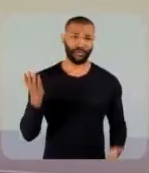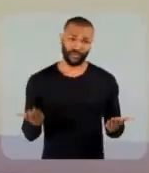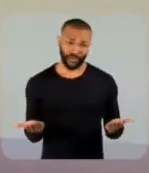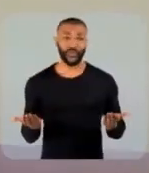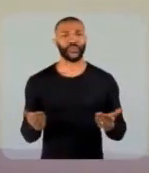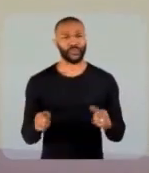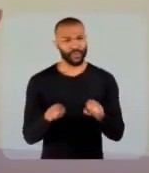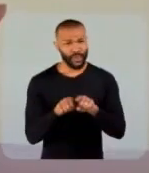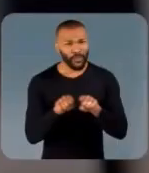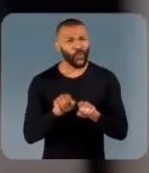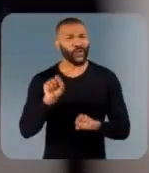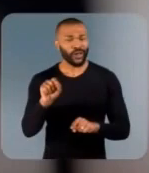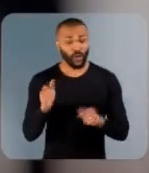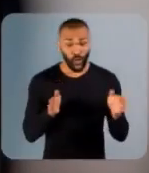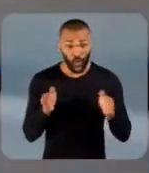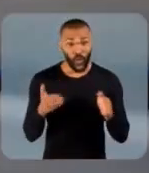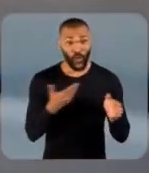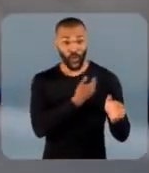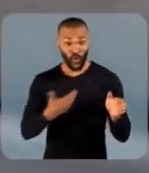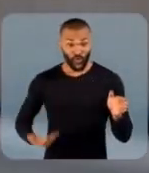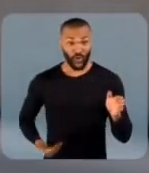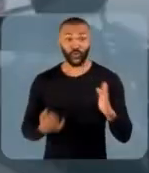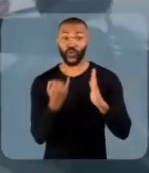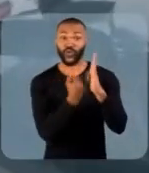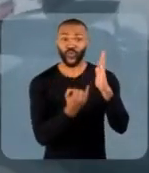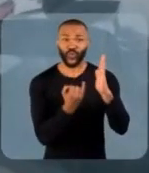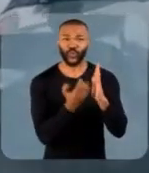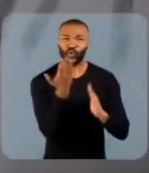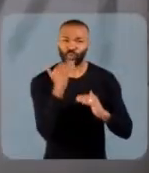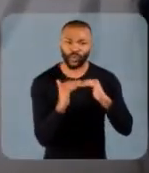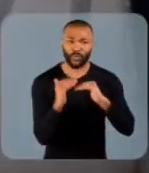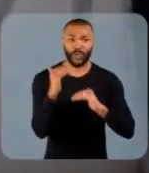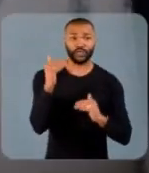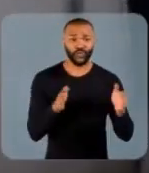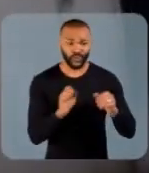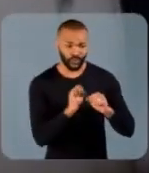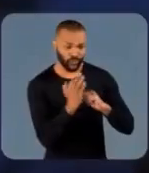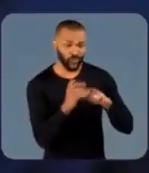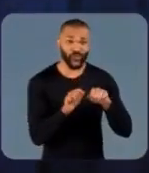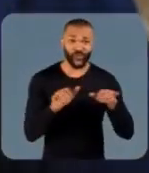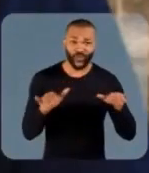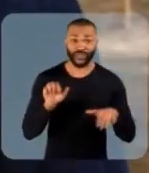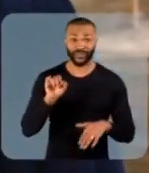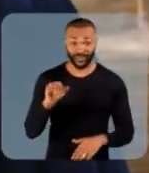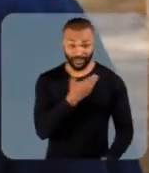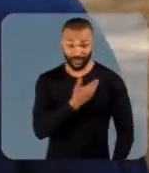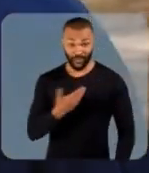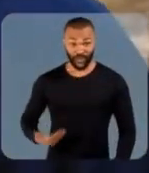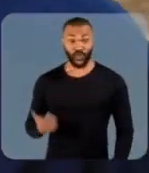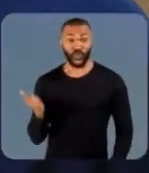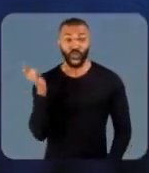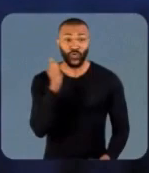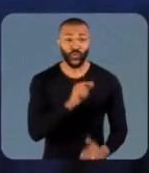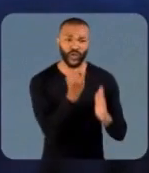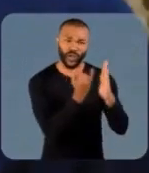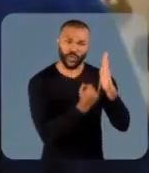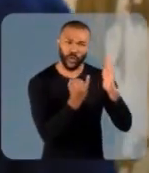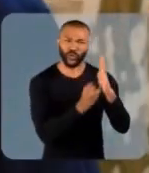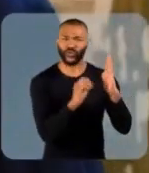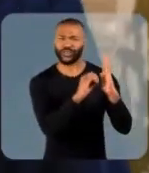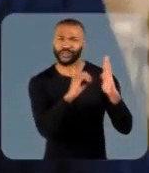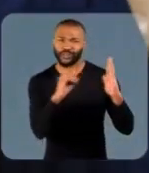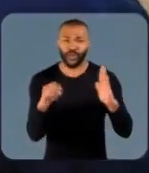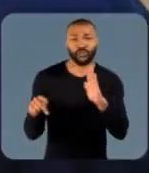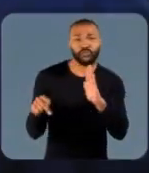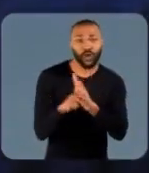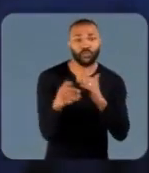do país. Nem aceitar que o atual governo tenha aumentado o imposto da comida em plena pandemia. Eleito governador, eu vou zerar o imposto